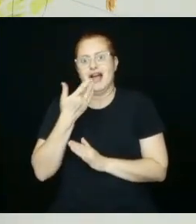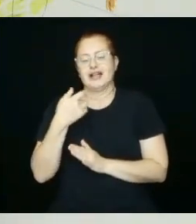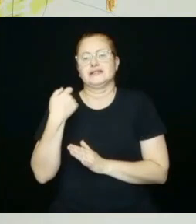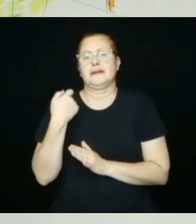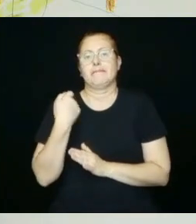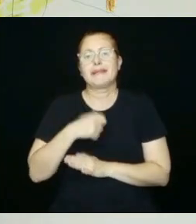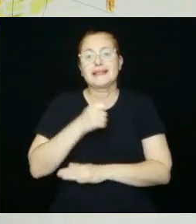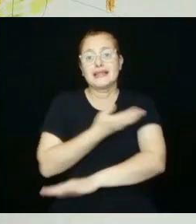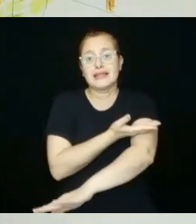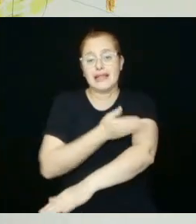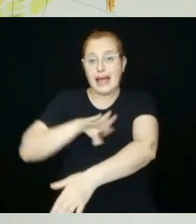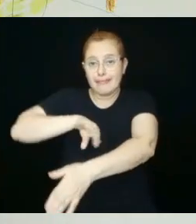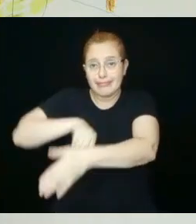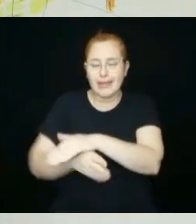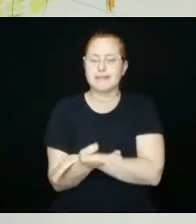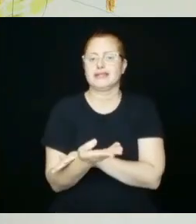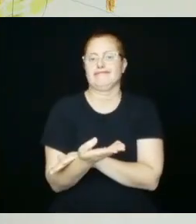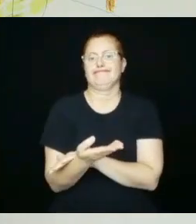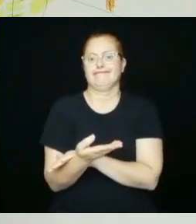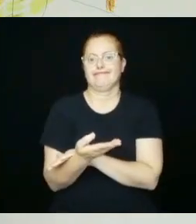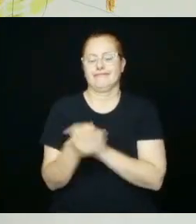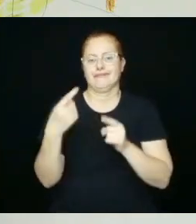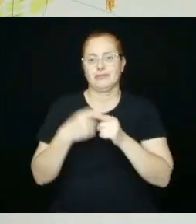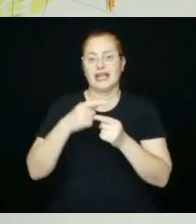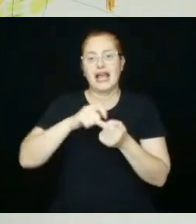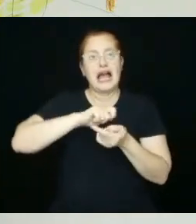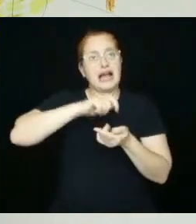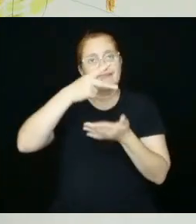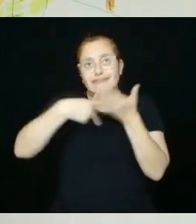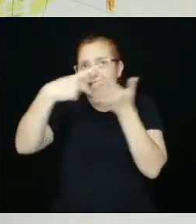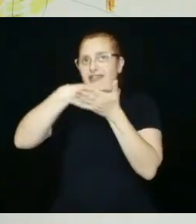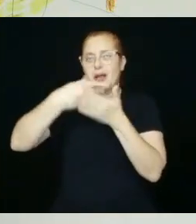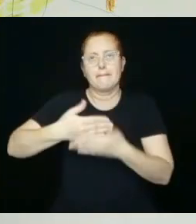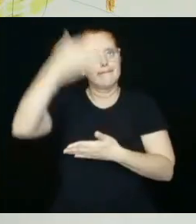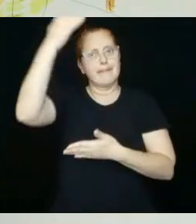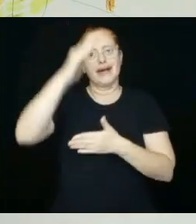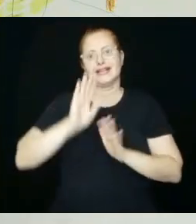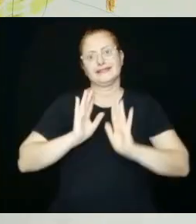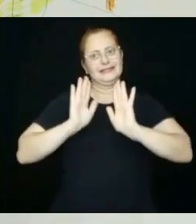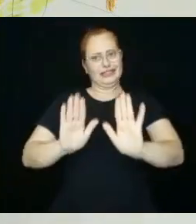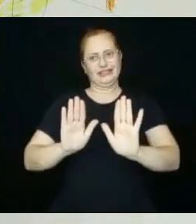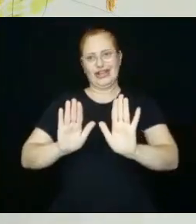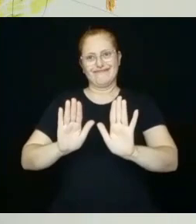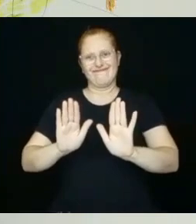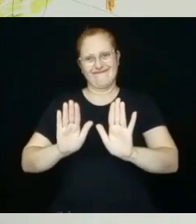adaptar. Vai botar ali, vai ficar ali, não vai ficar ali. Pegar a parede.